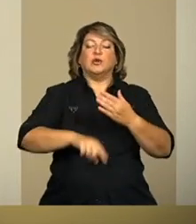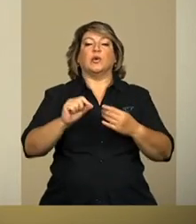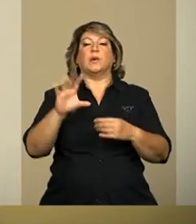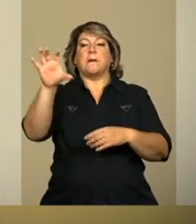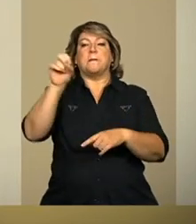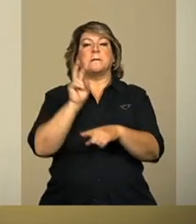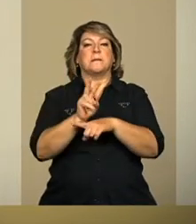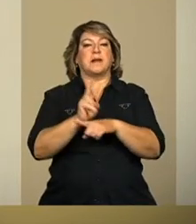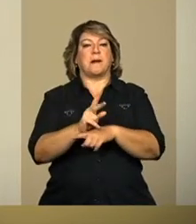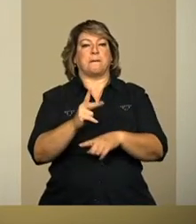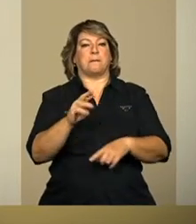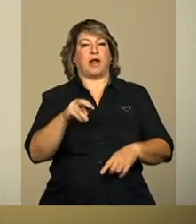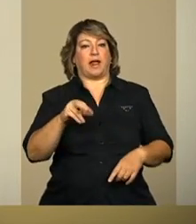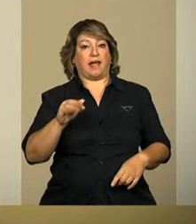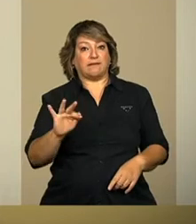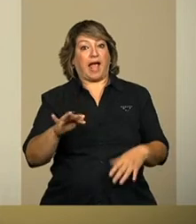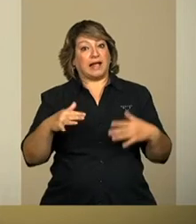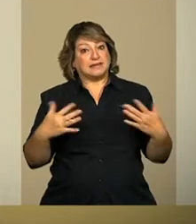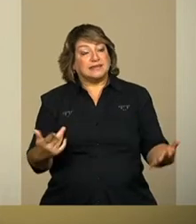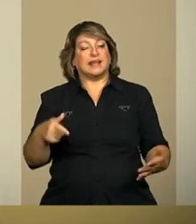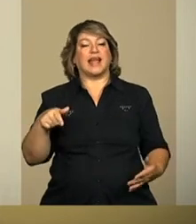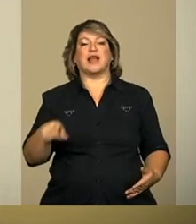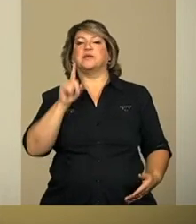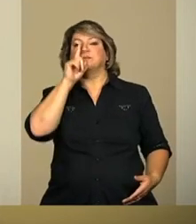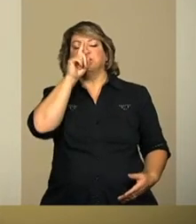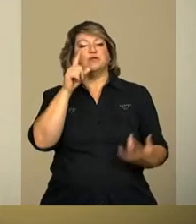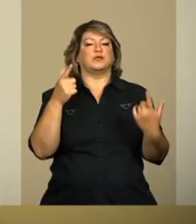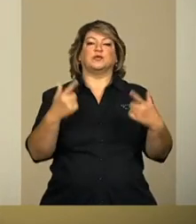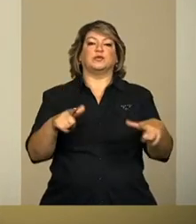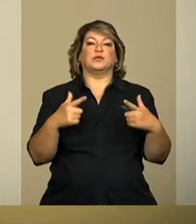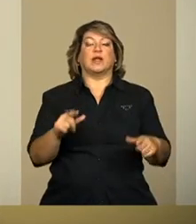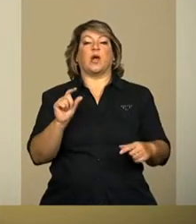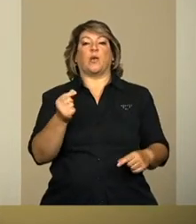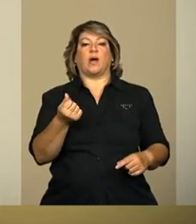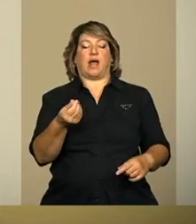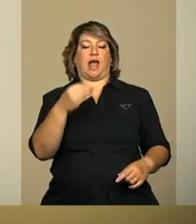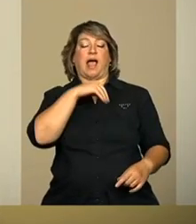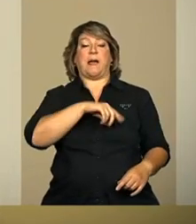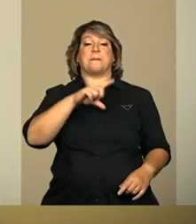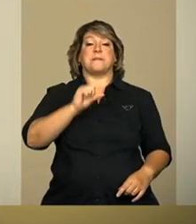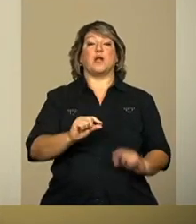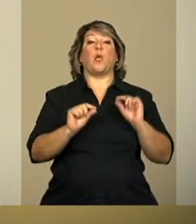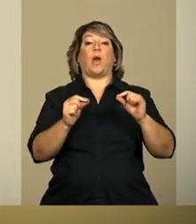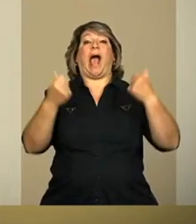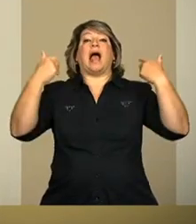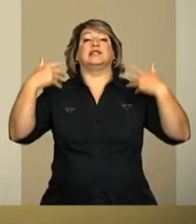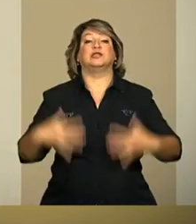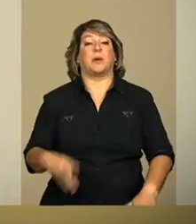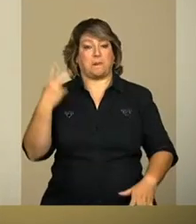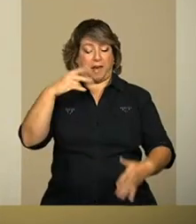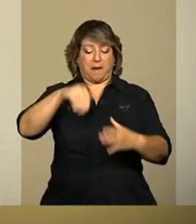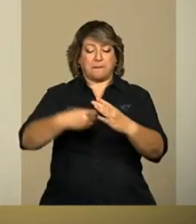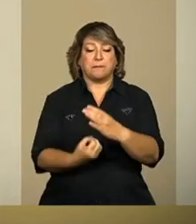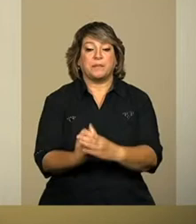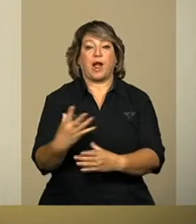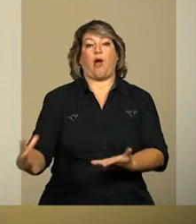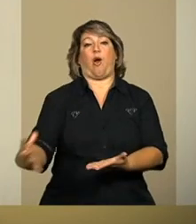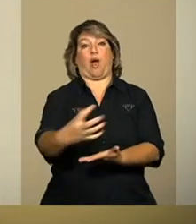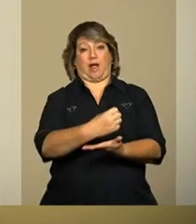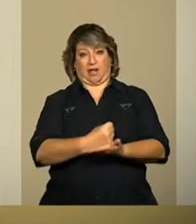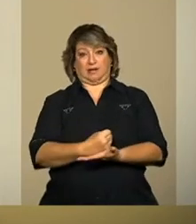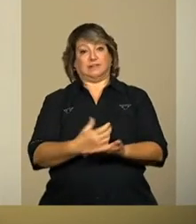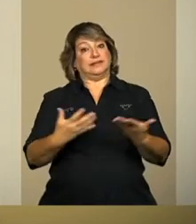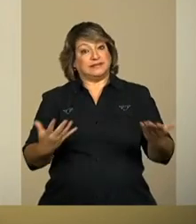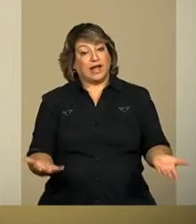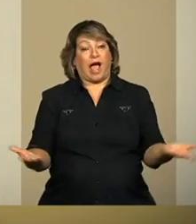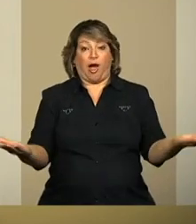pron assim Luciano ele não corre o risco de faturar menos do que gastou para plantar e para colher agora